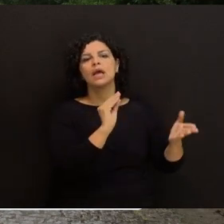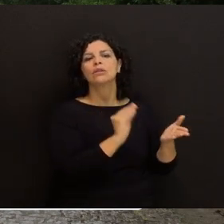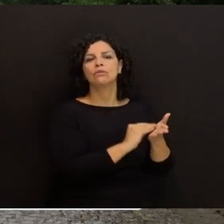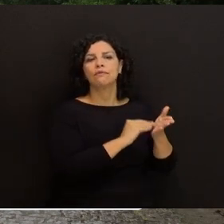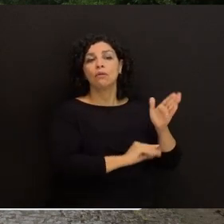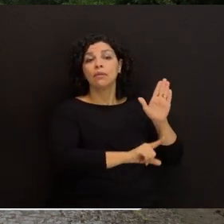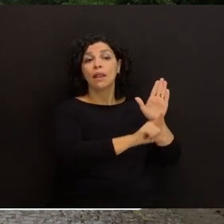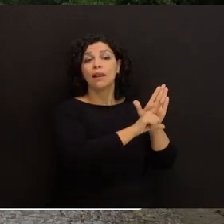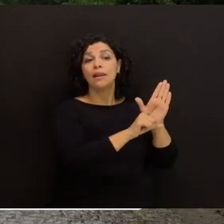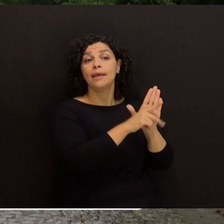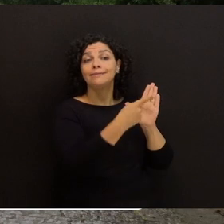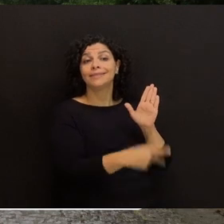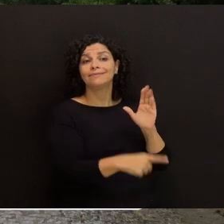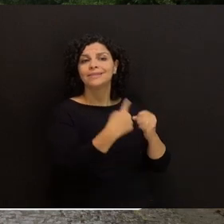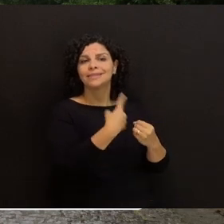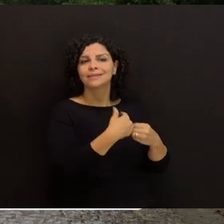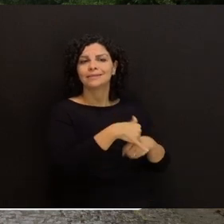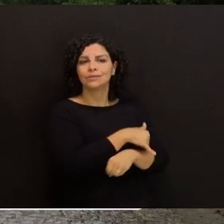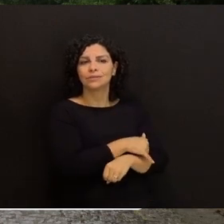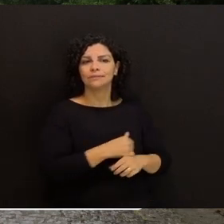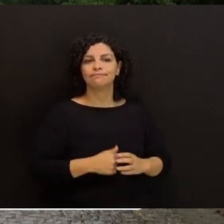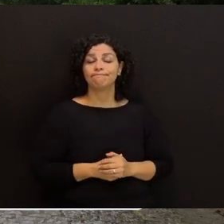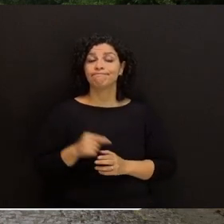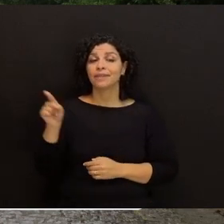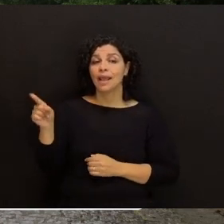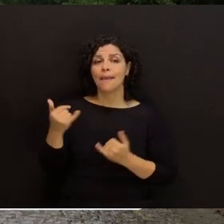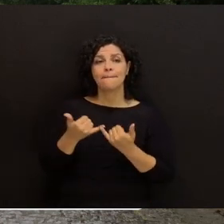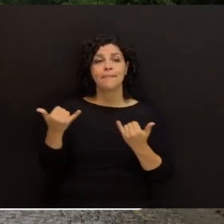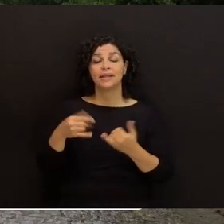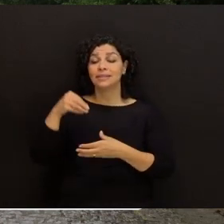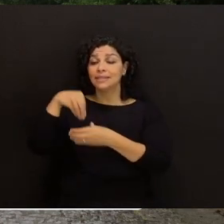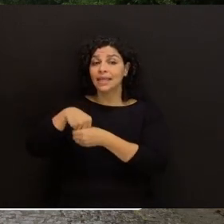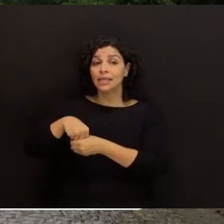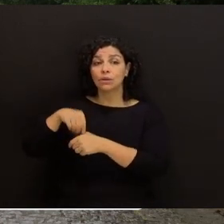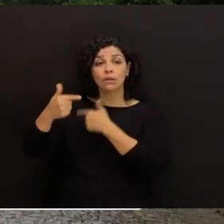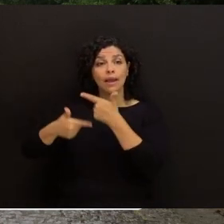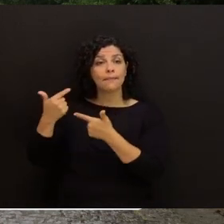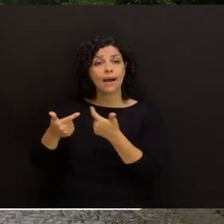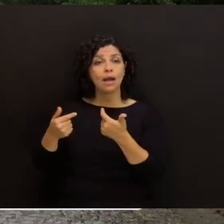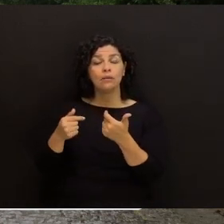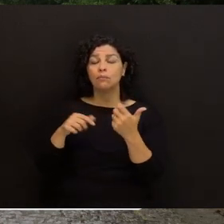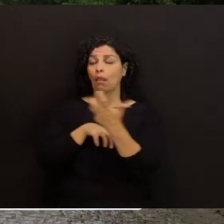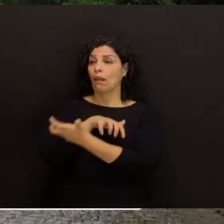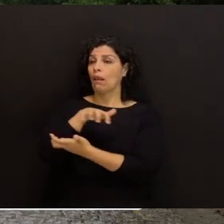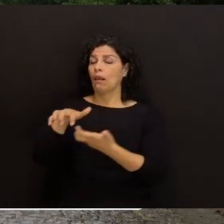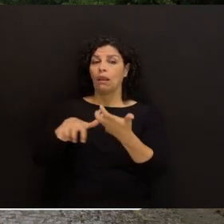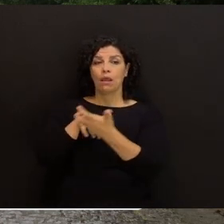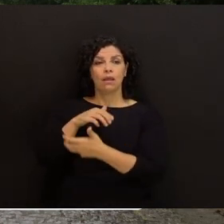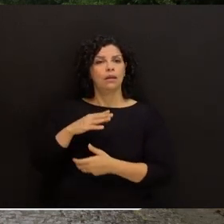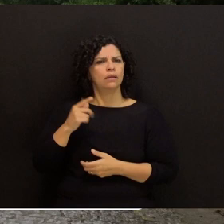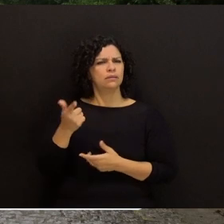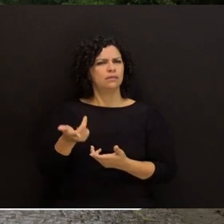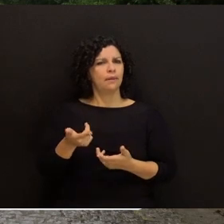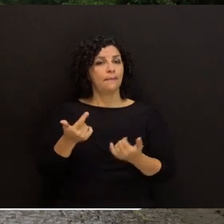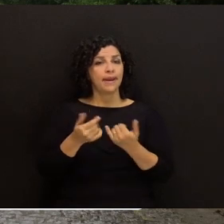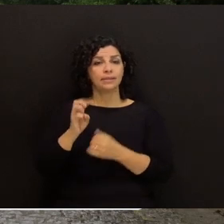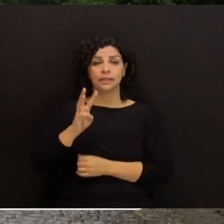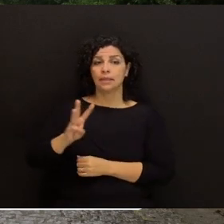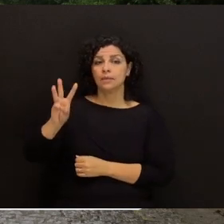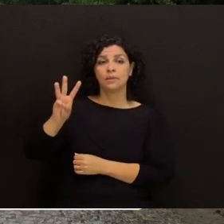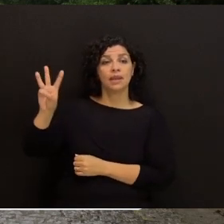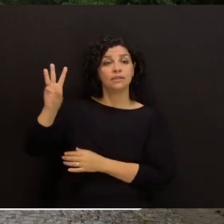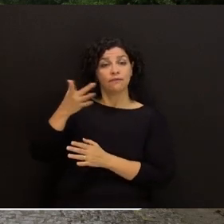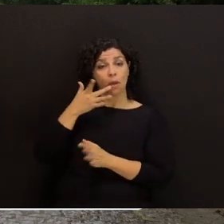lei municipal ainda eles são desorganizados porque daí eles vão no Portal da Transparência